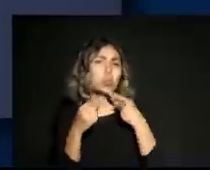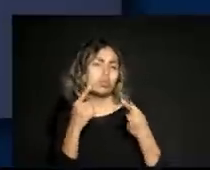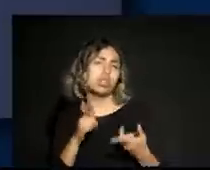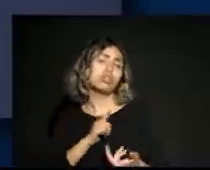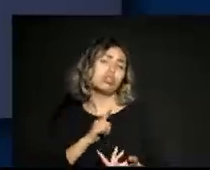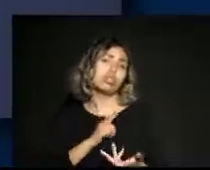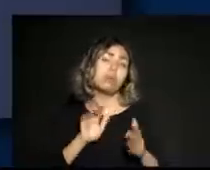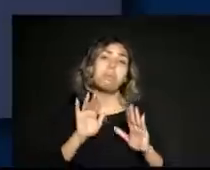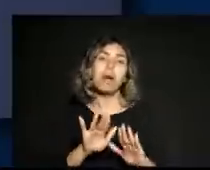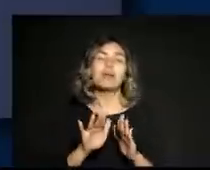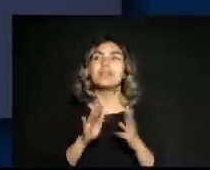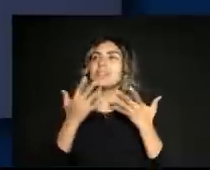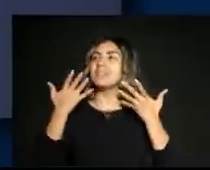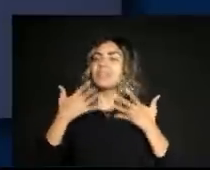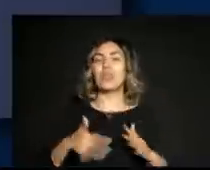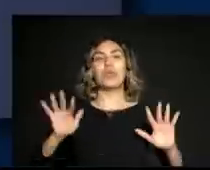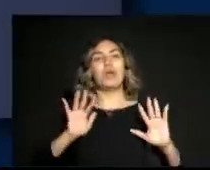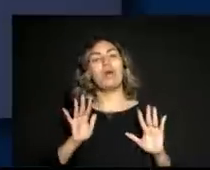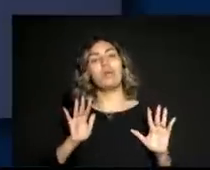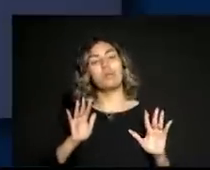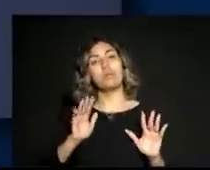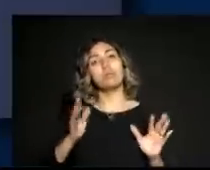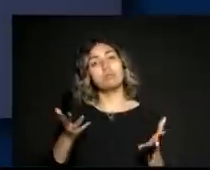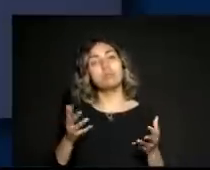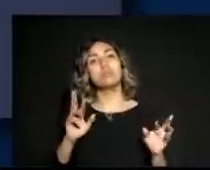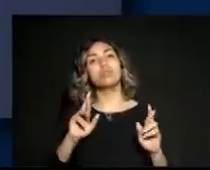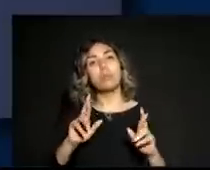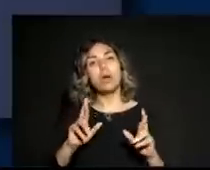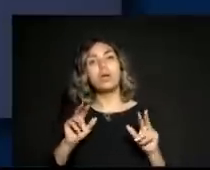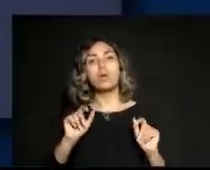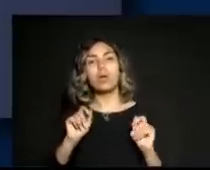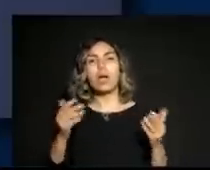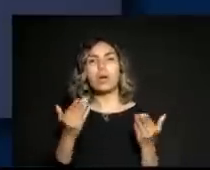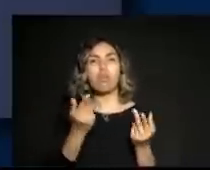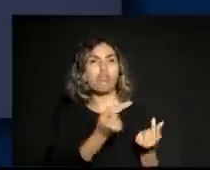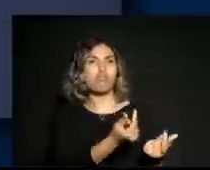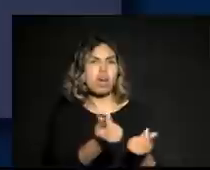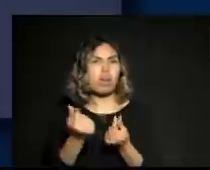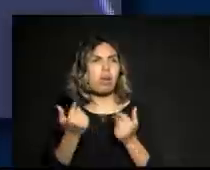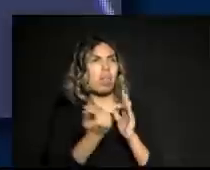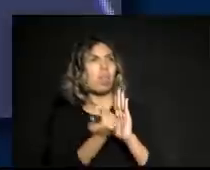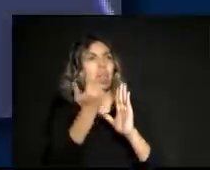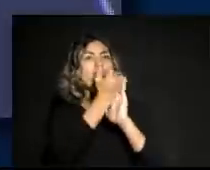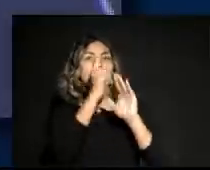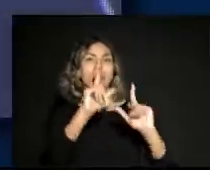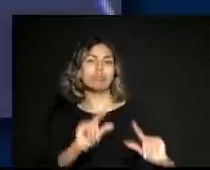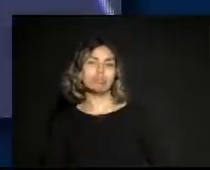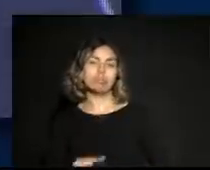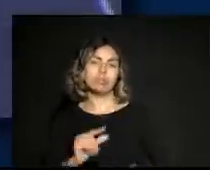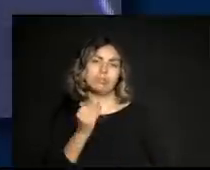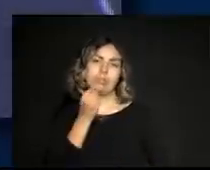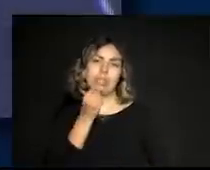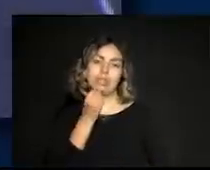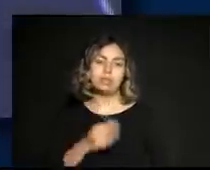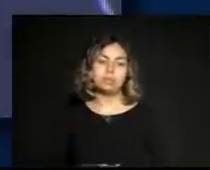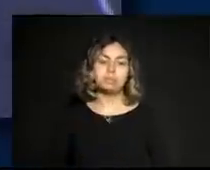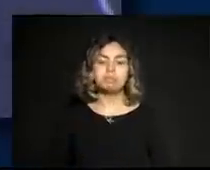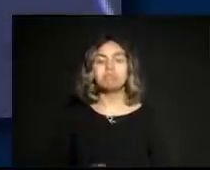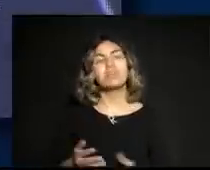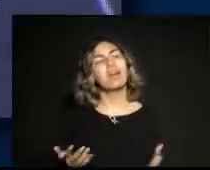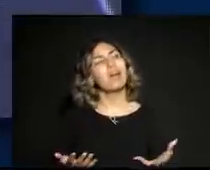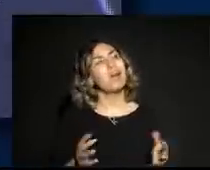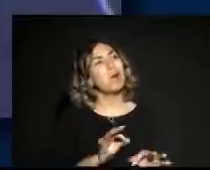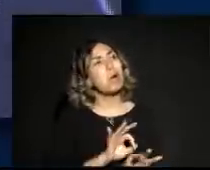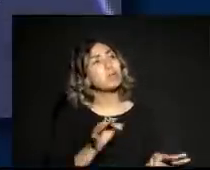dúvida agora com uma naturalidade e o que melhor espera isso é a baixa volatilidade nos preços perfeito bom a gente podia